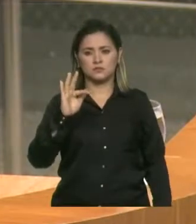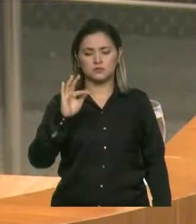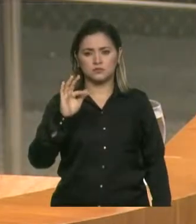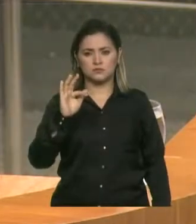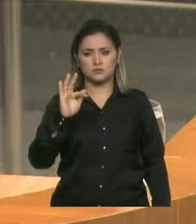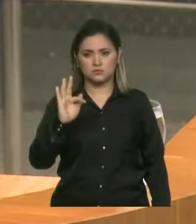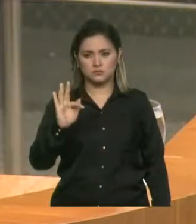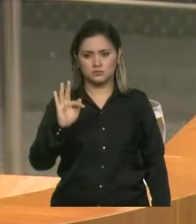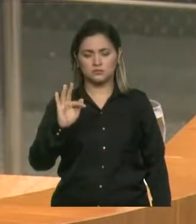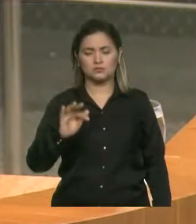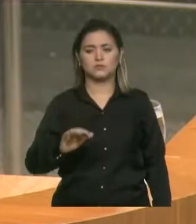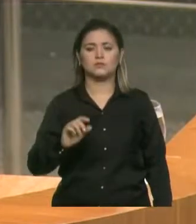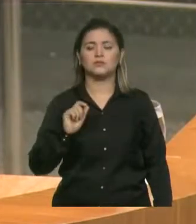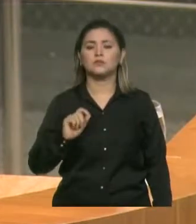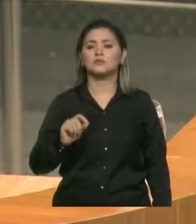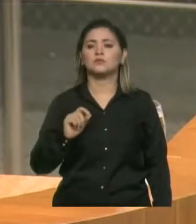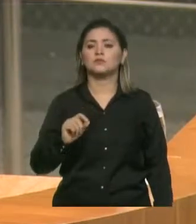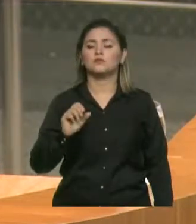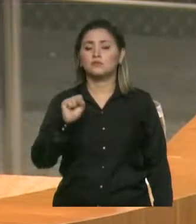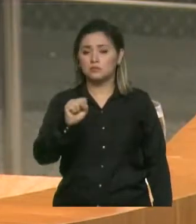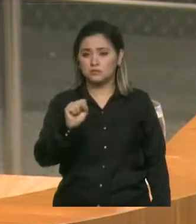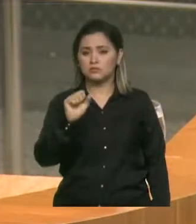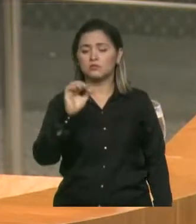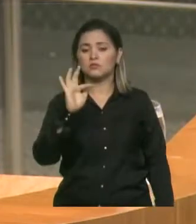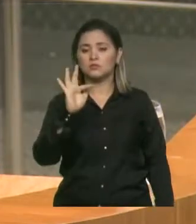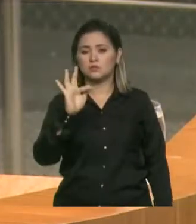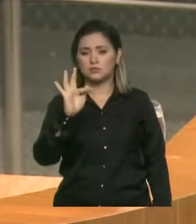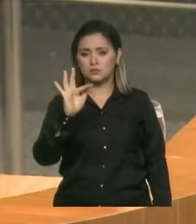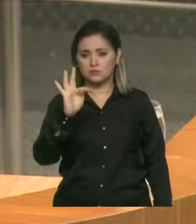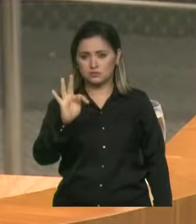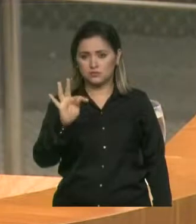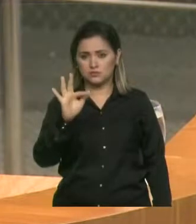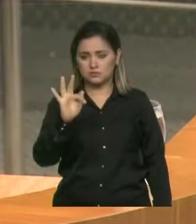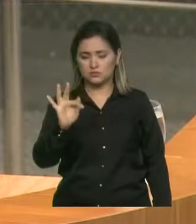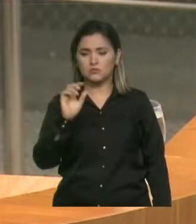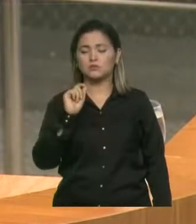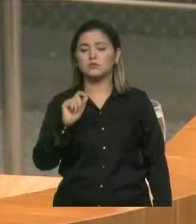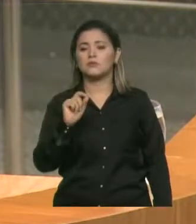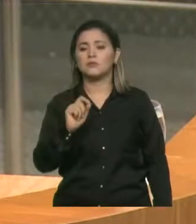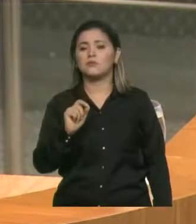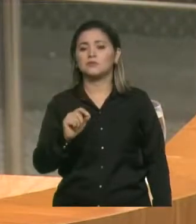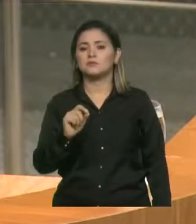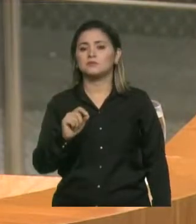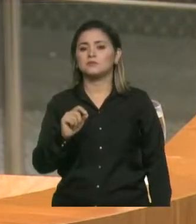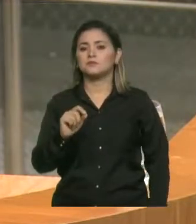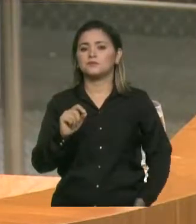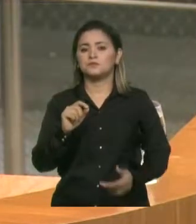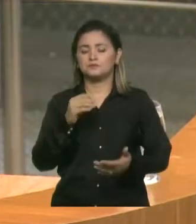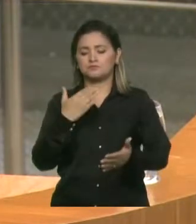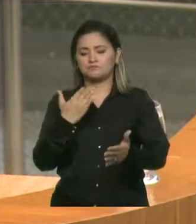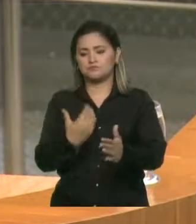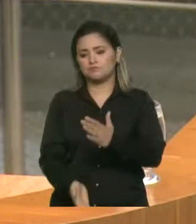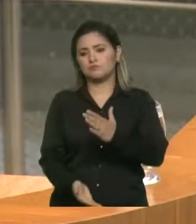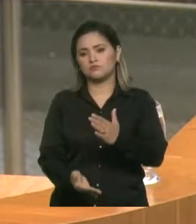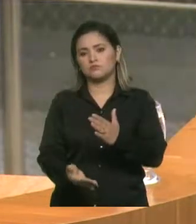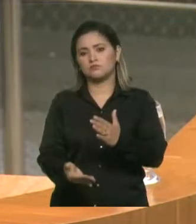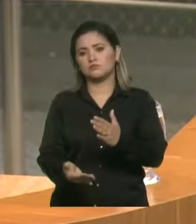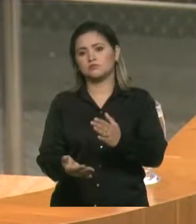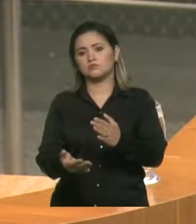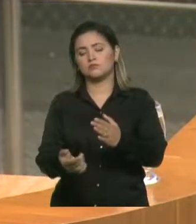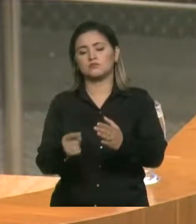que derrotou a Lava Jato, derrotou os procuradores de Curitiba. Eu quero aqui, senhor presidente,